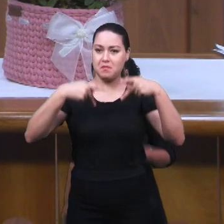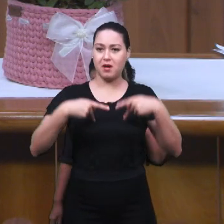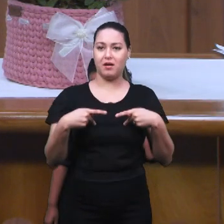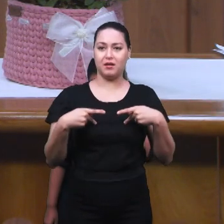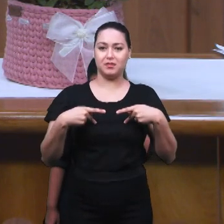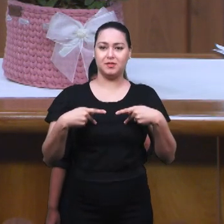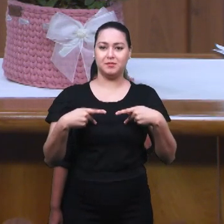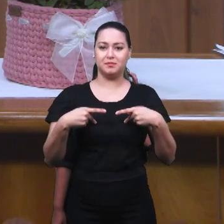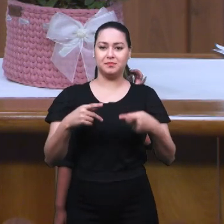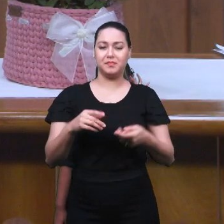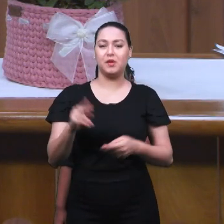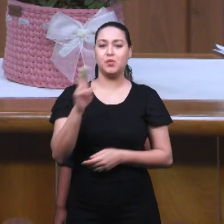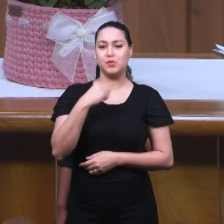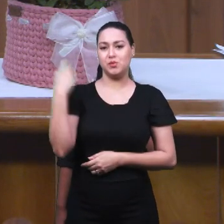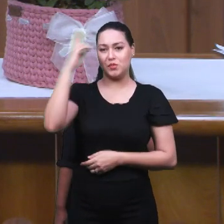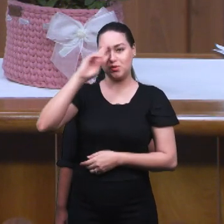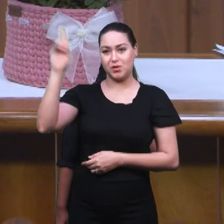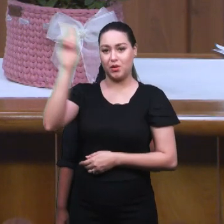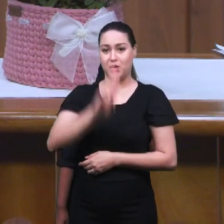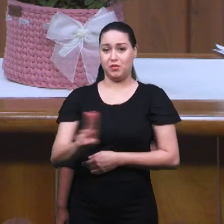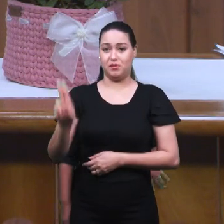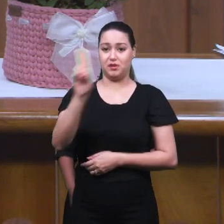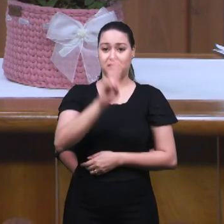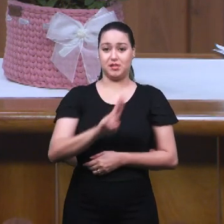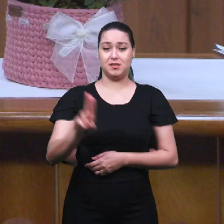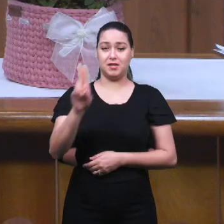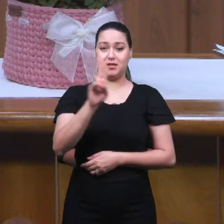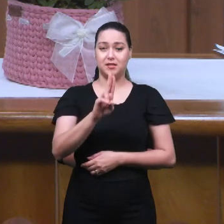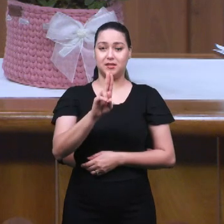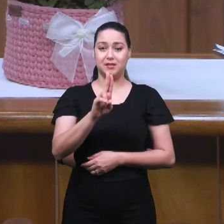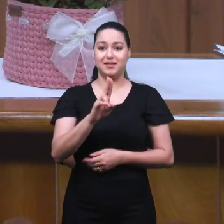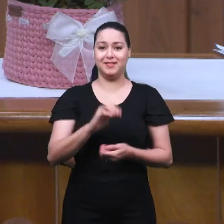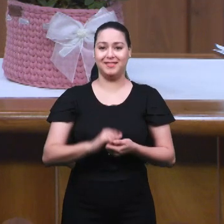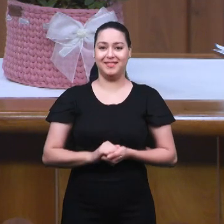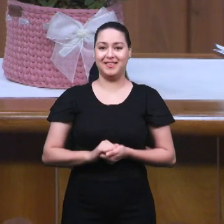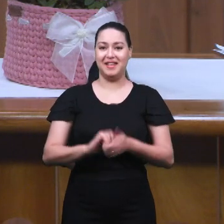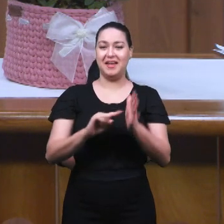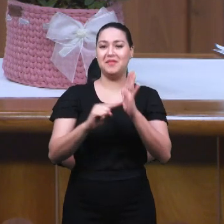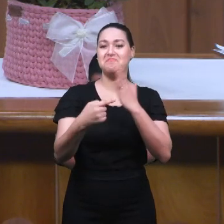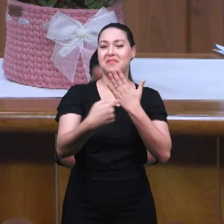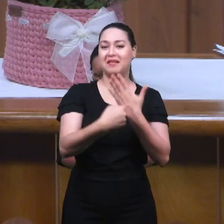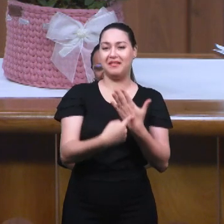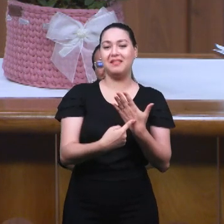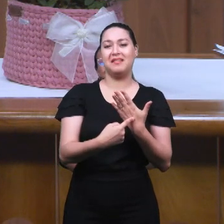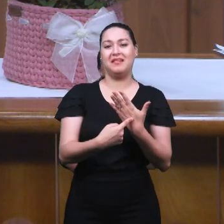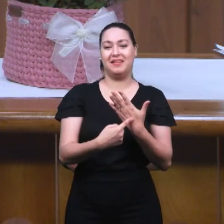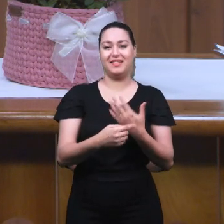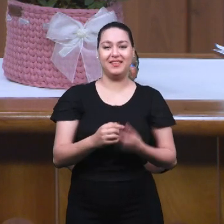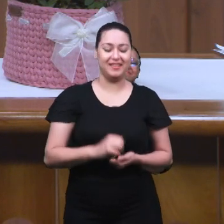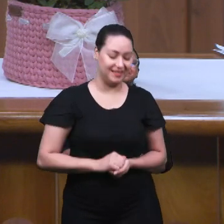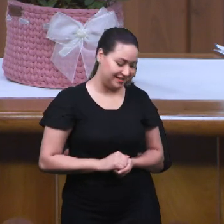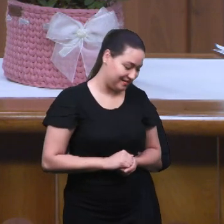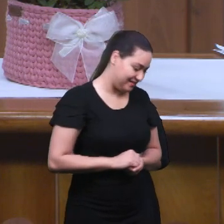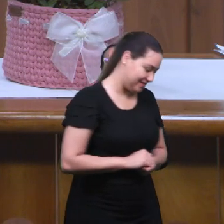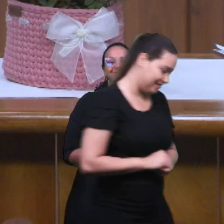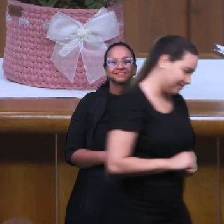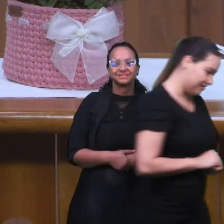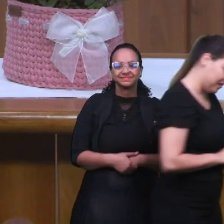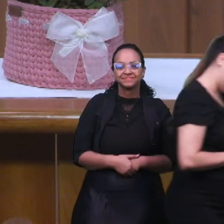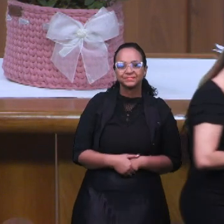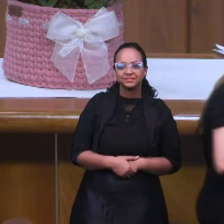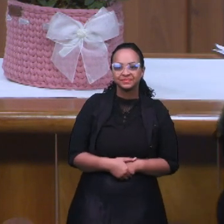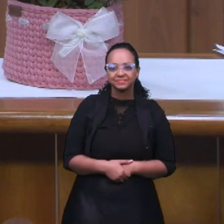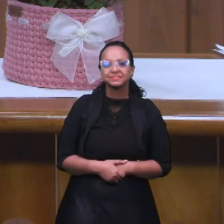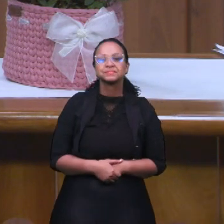Senhor usa figurativamente, como se fossem sentidos que vão receber aquilo que é do